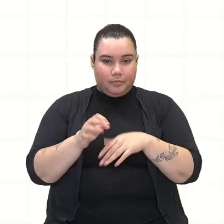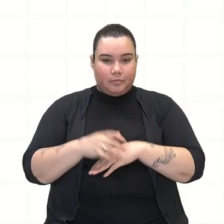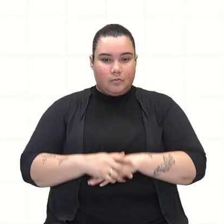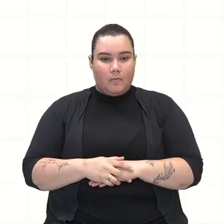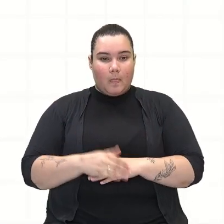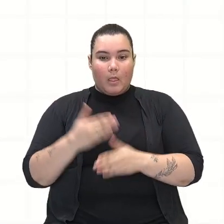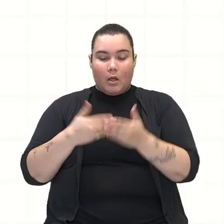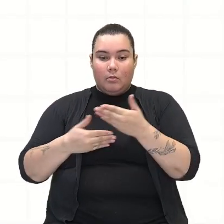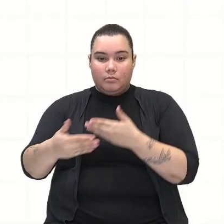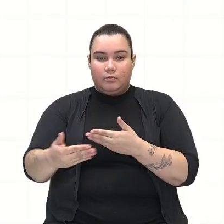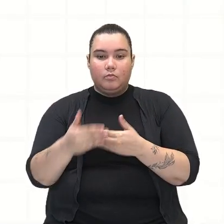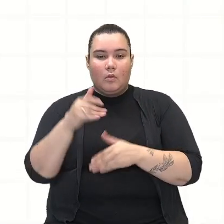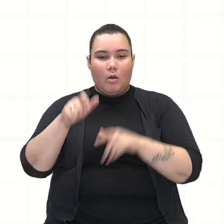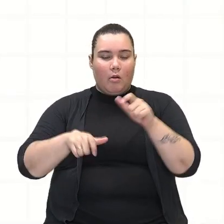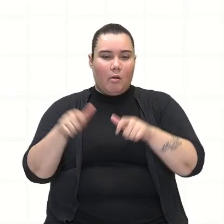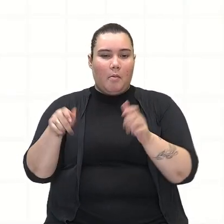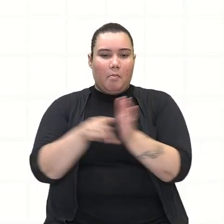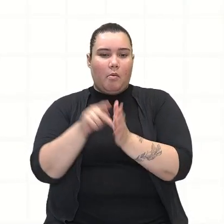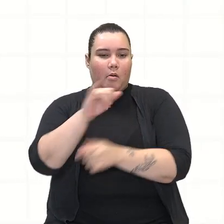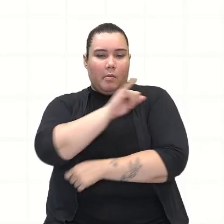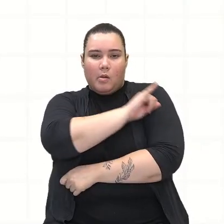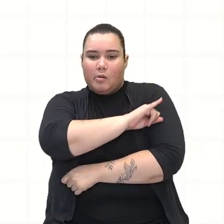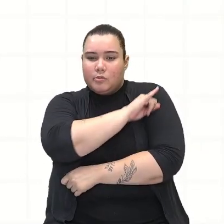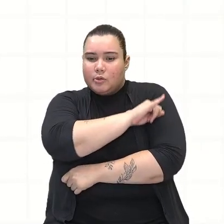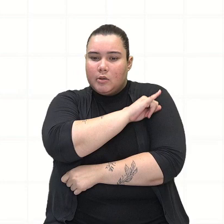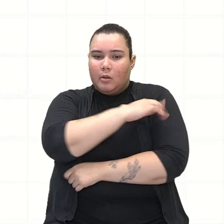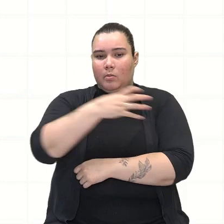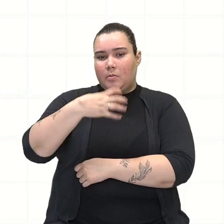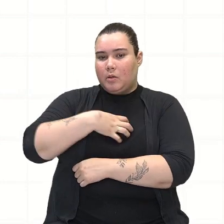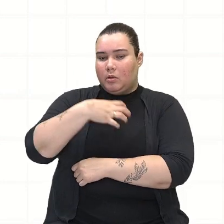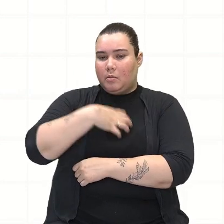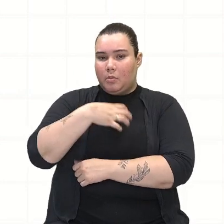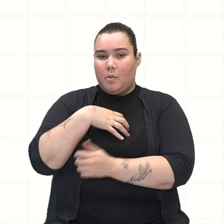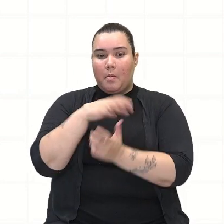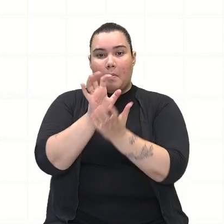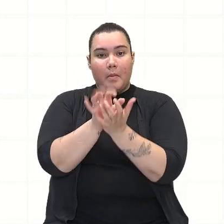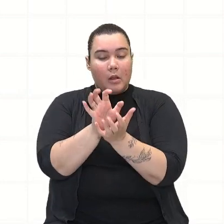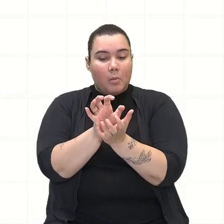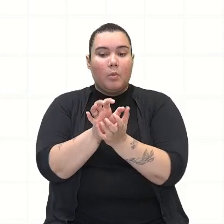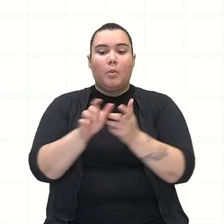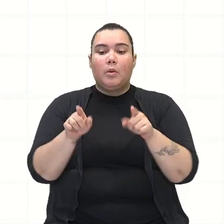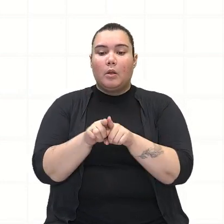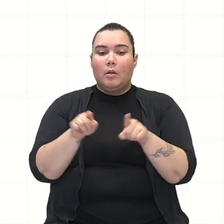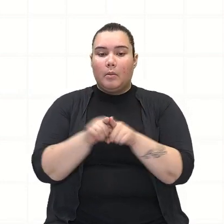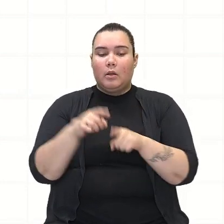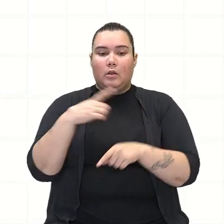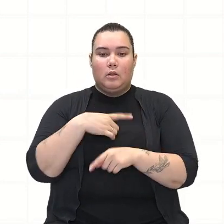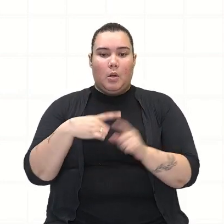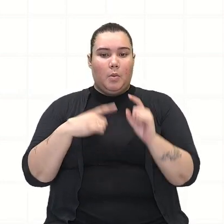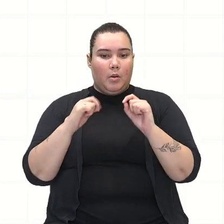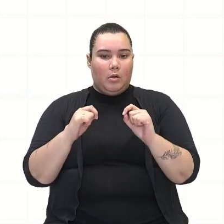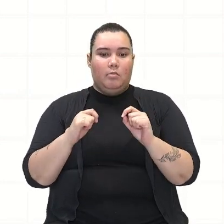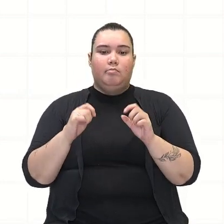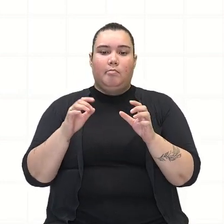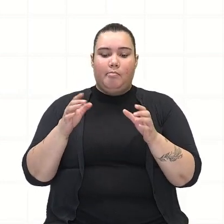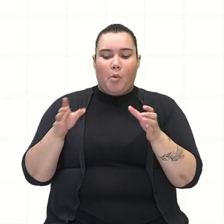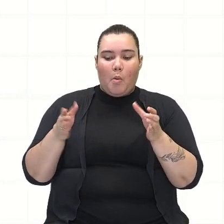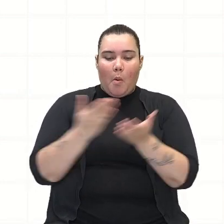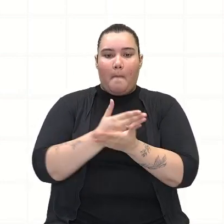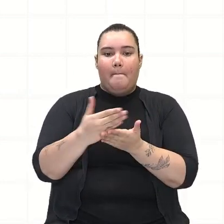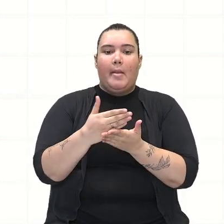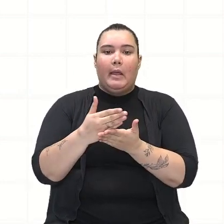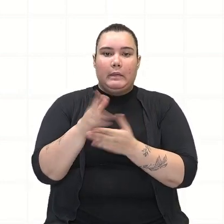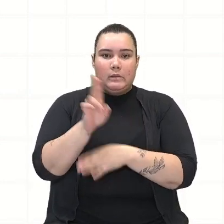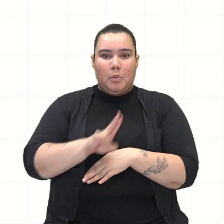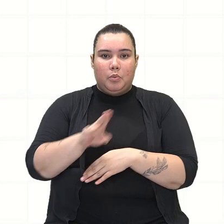posteriormente, mercadores do Rio de Janeiro, da Bahia e Pernambuco, eles também vão se envolver nesse comércio.